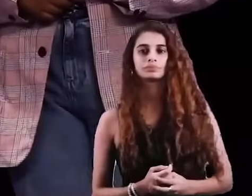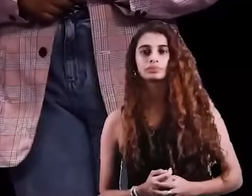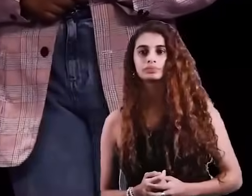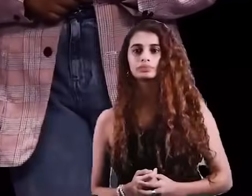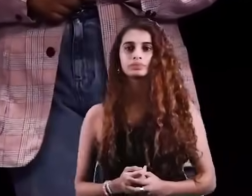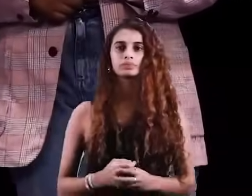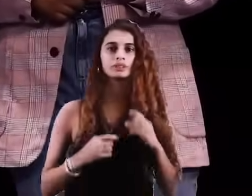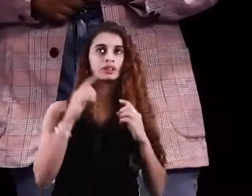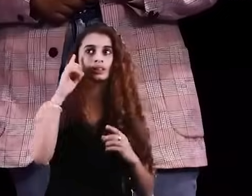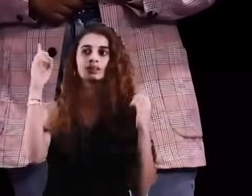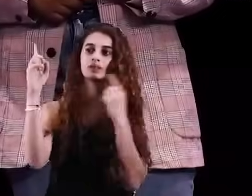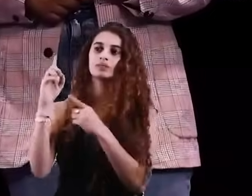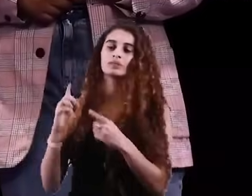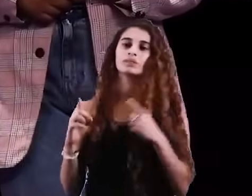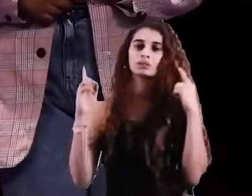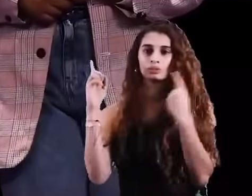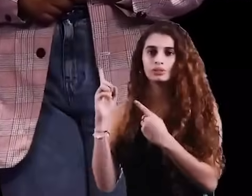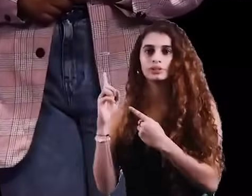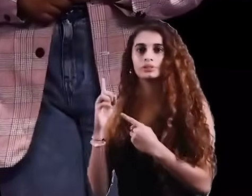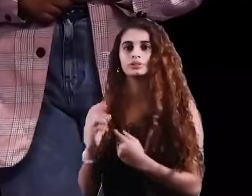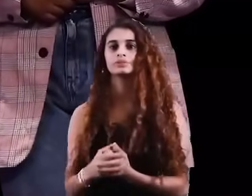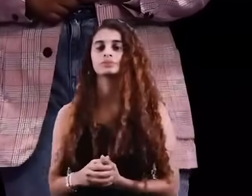infeliz. Quando Deus